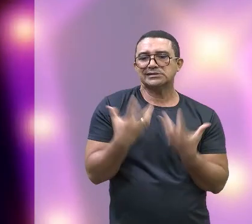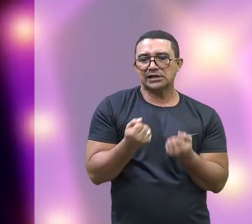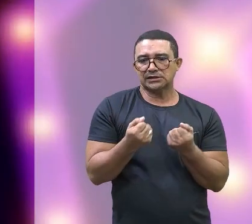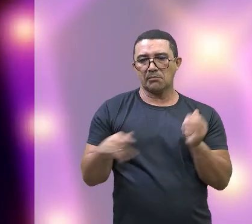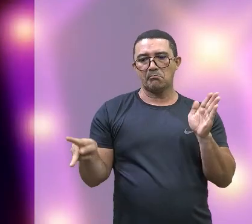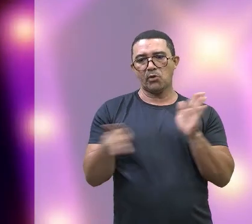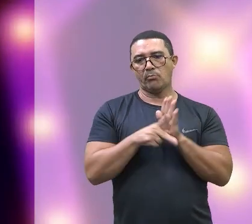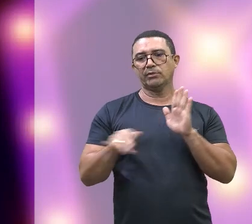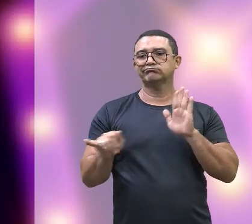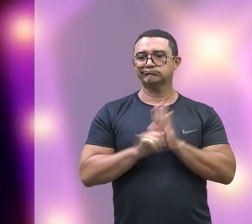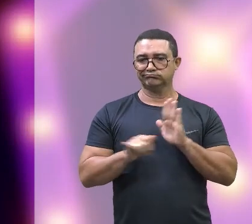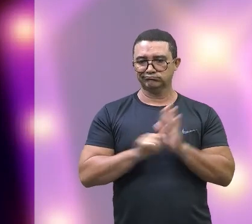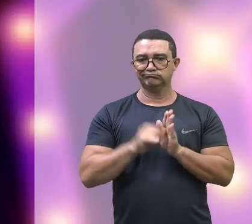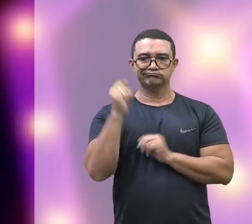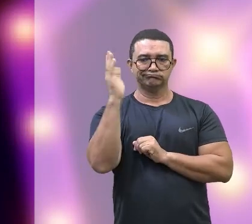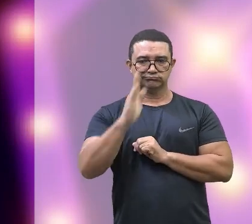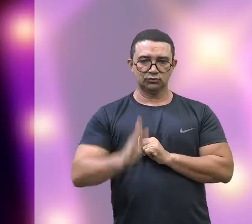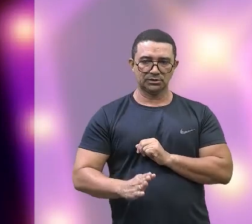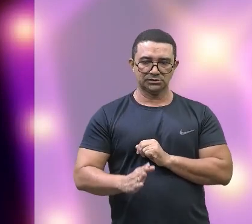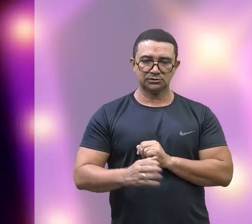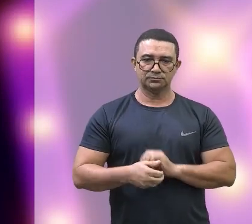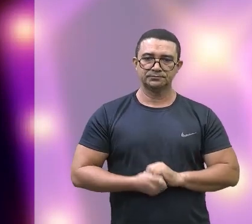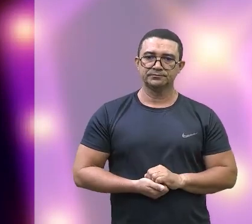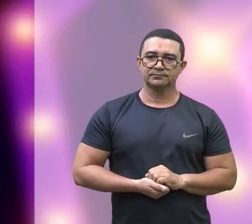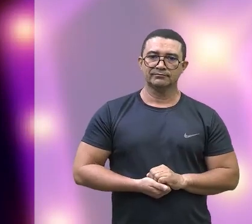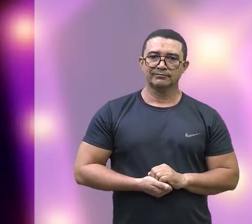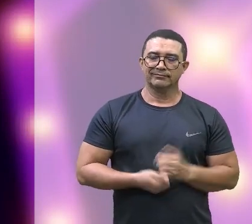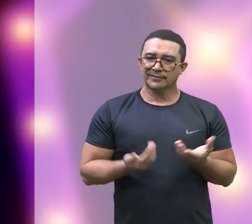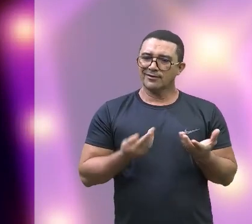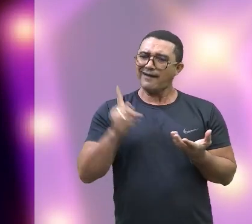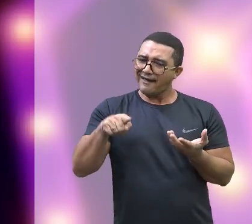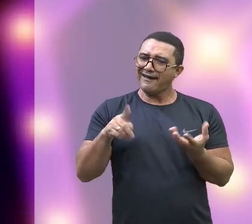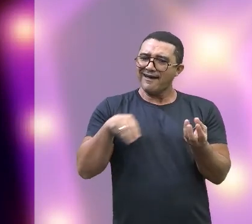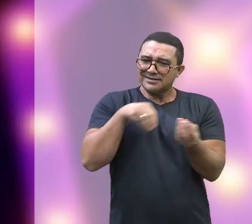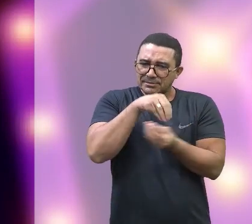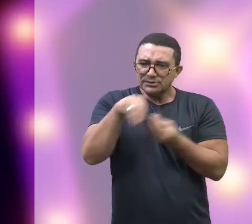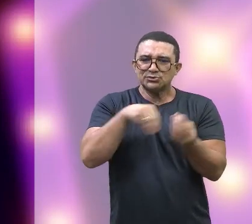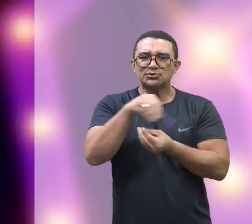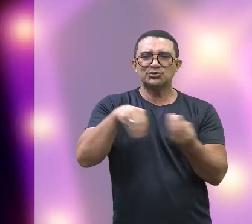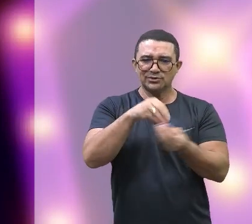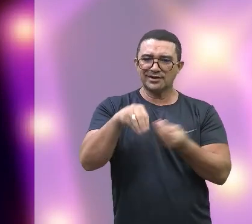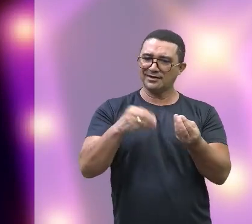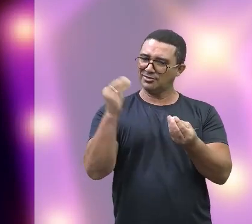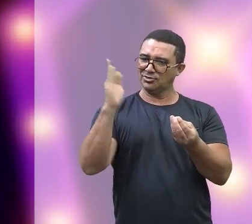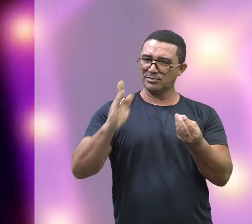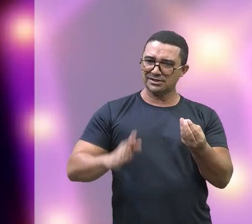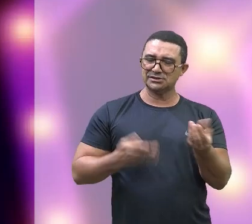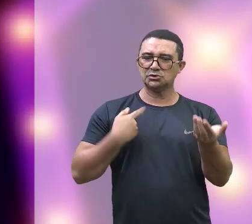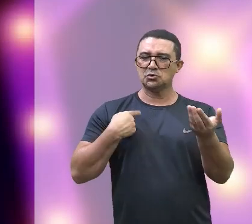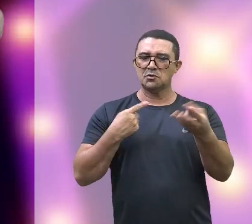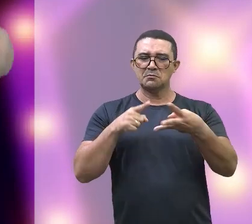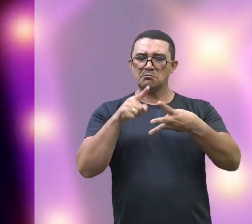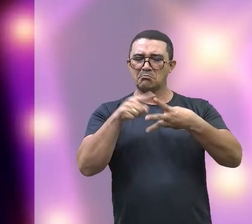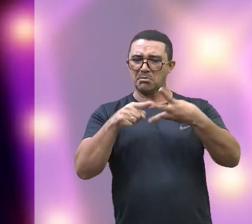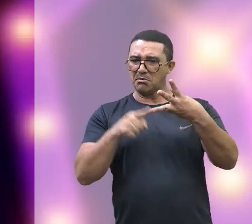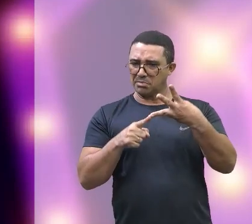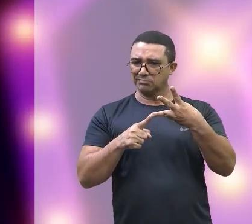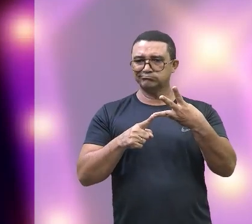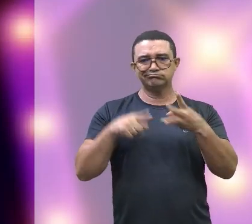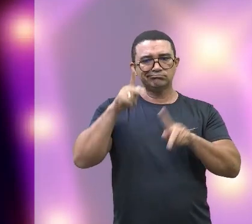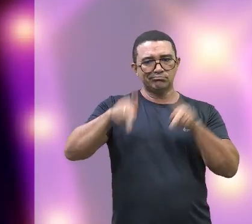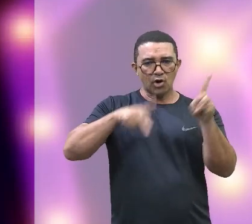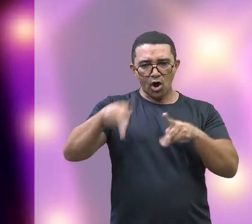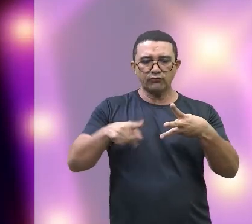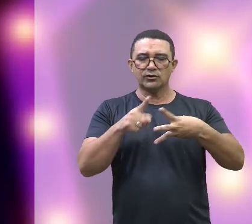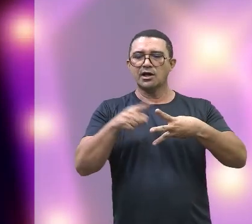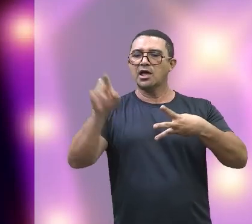própria identidade. A nossa identidade é essa mesclagem, essa mistura desses povos, né? A partir